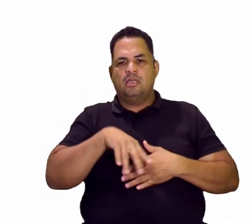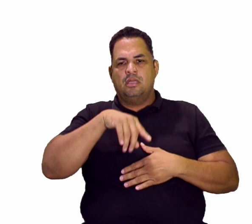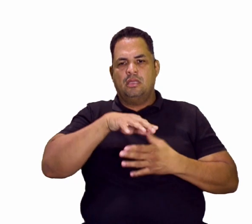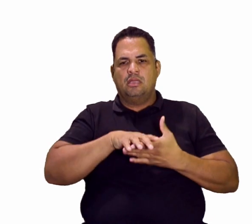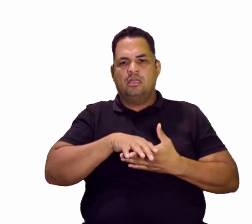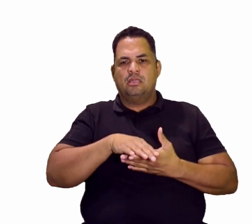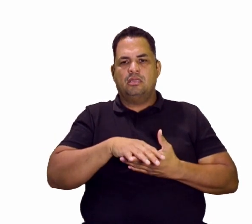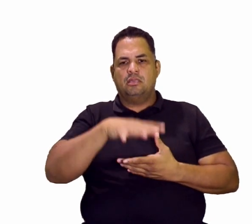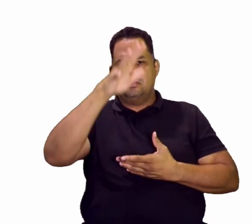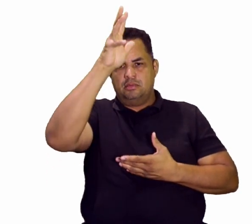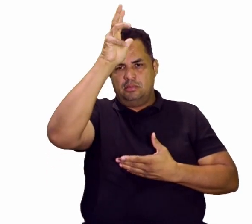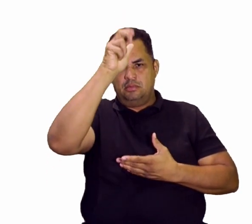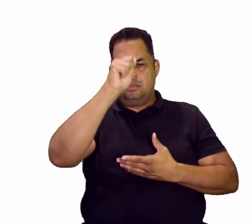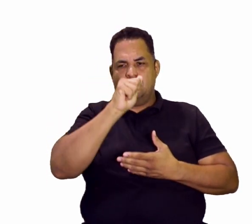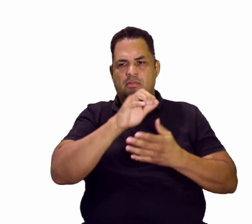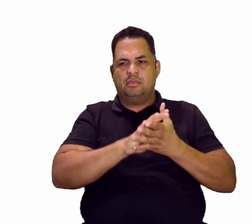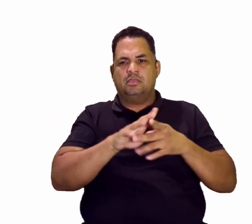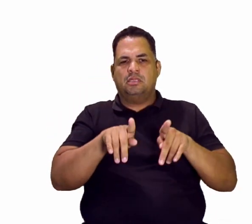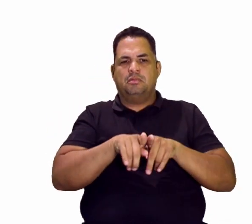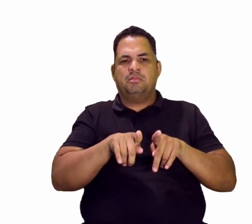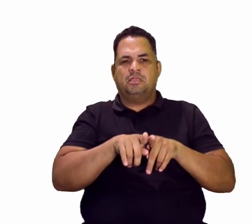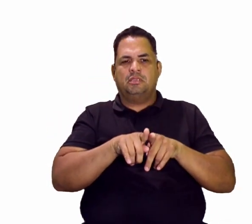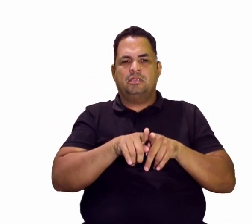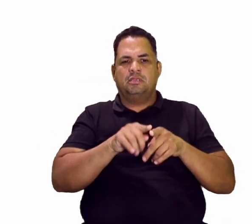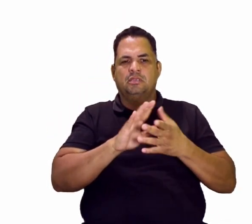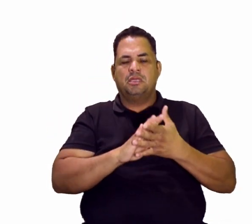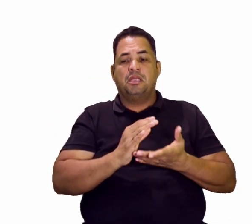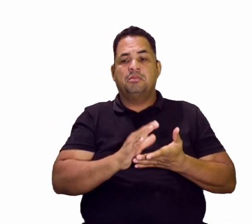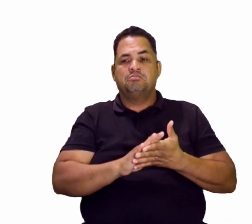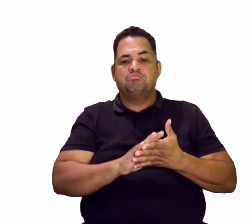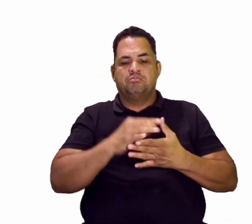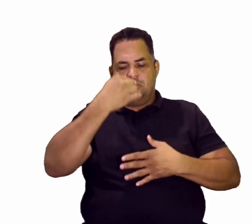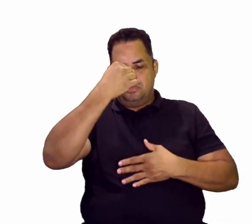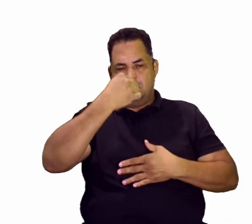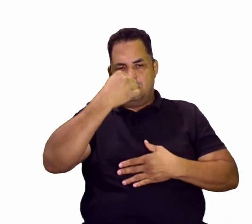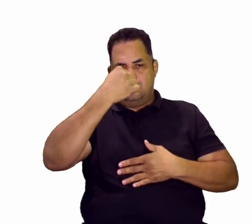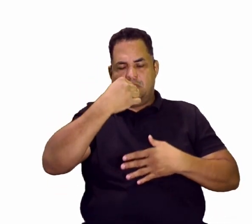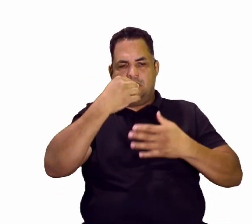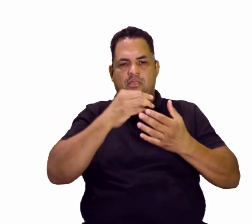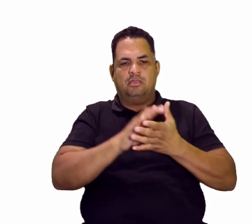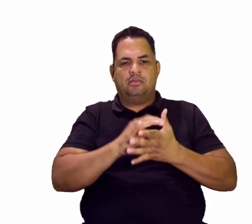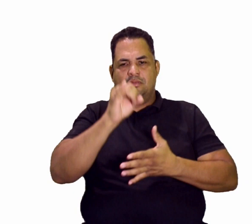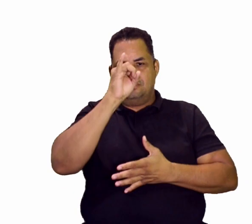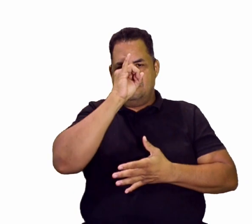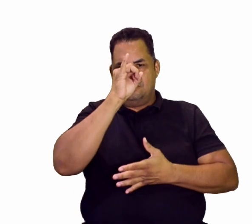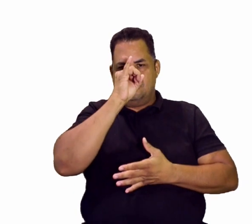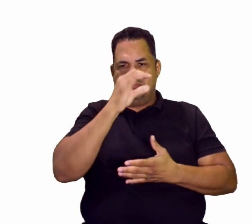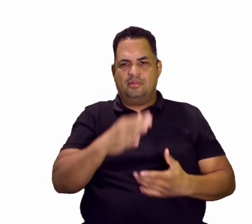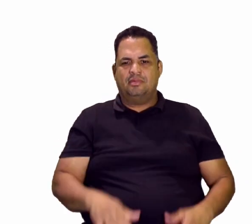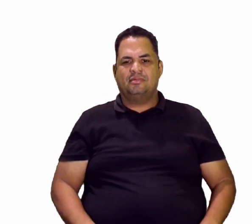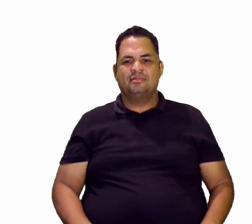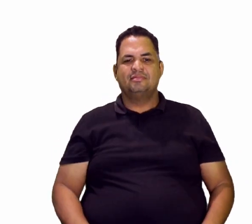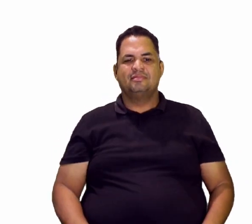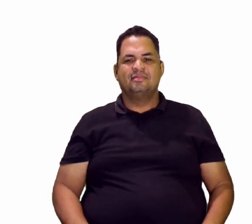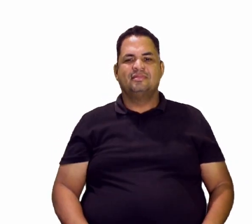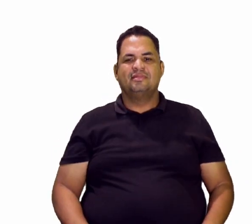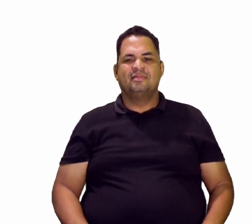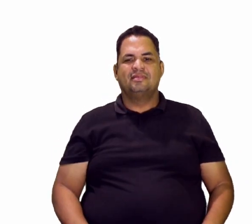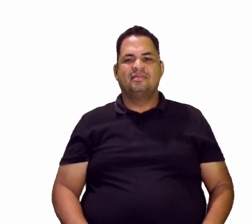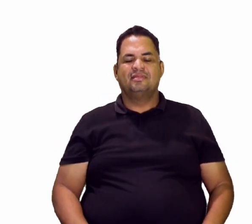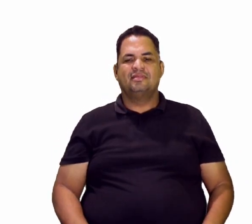do vírus da gripe suína. Olha que legal não, né? Olha que situação, que legal, que